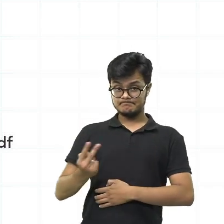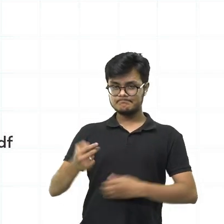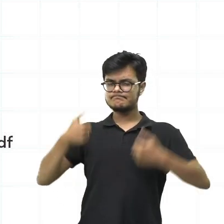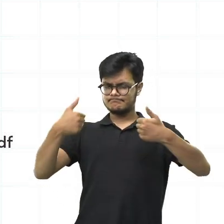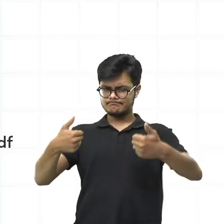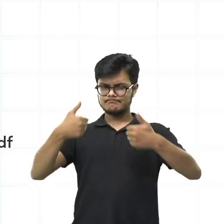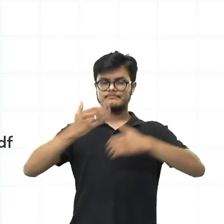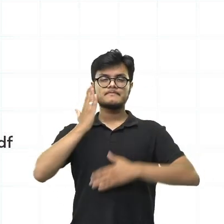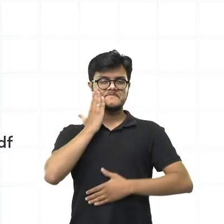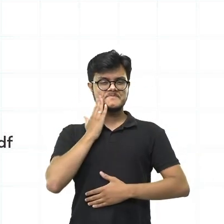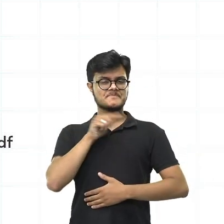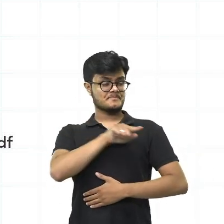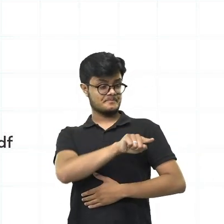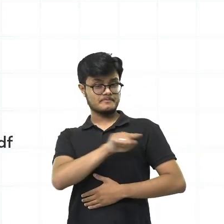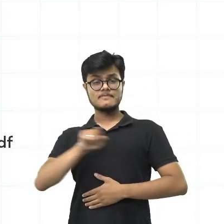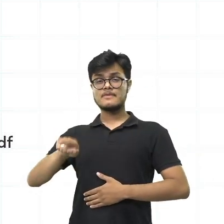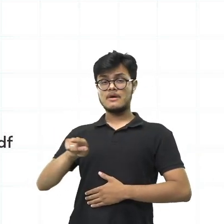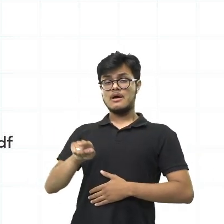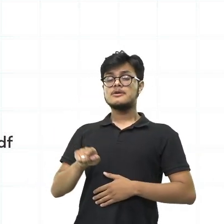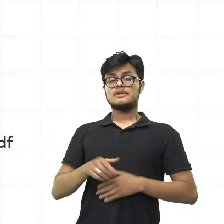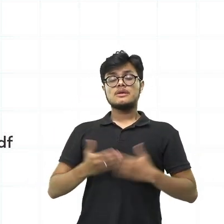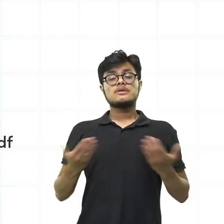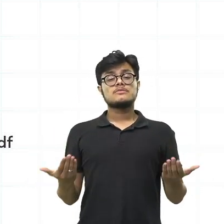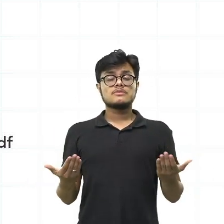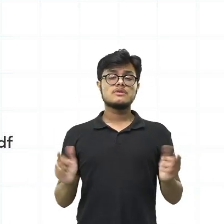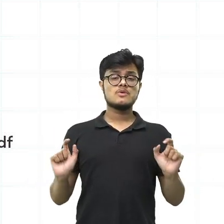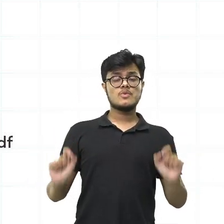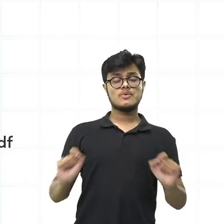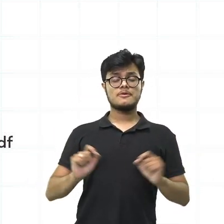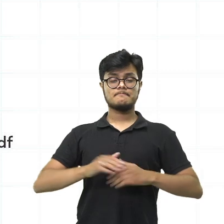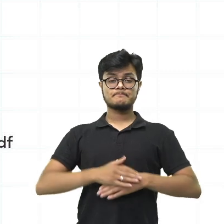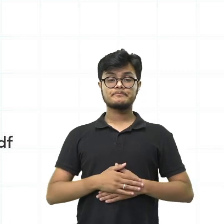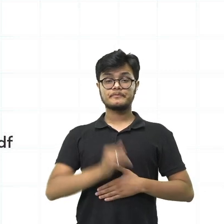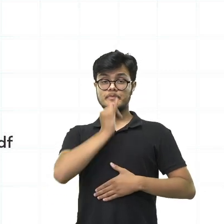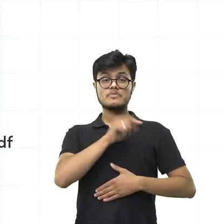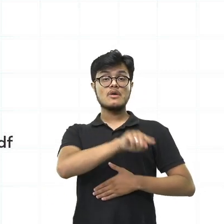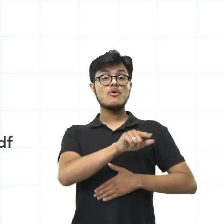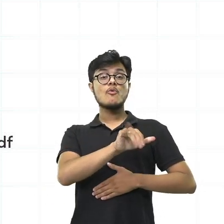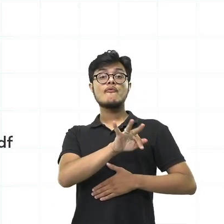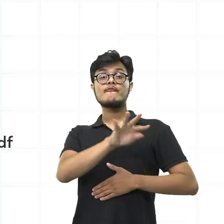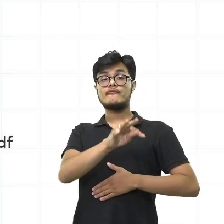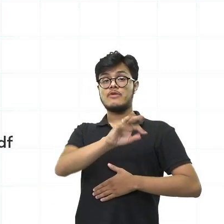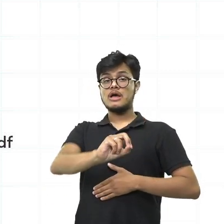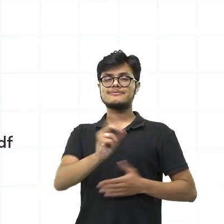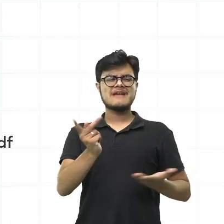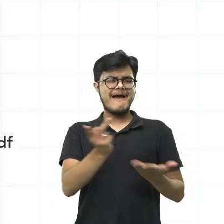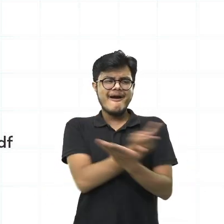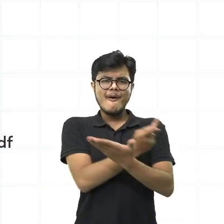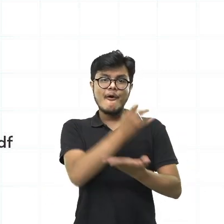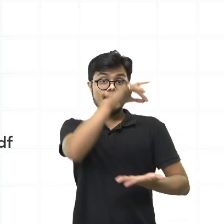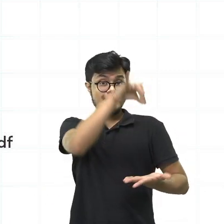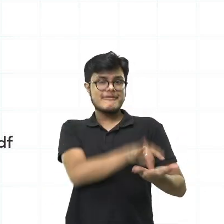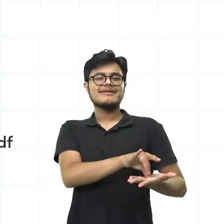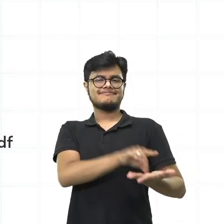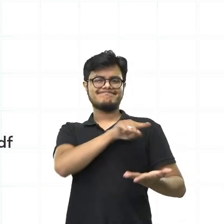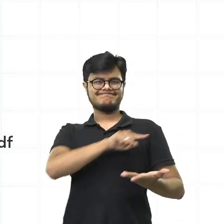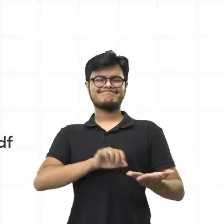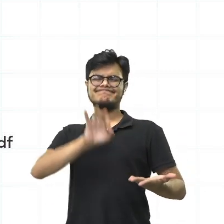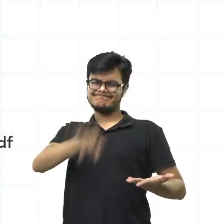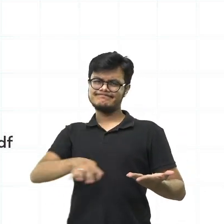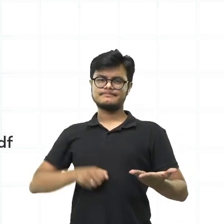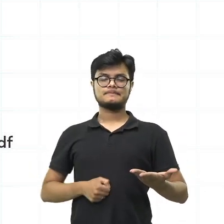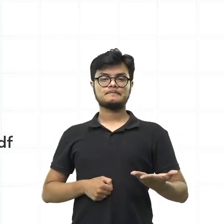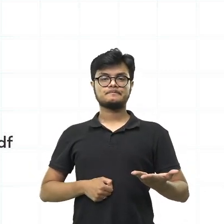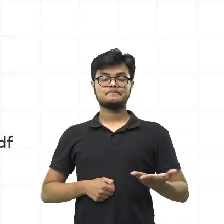definições, né? Fato e opinião, vê-se que o fato é algo que aconteceu, realmente aconteceu, algo